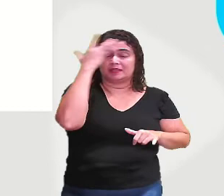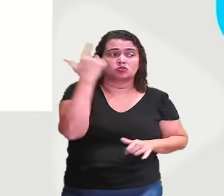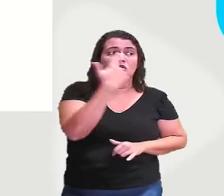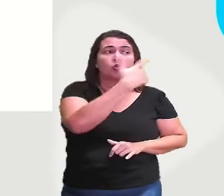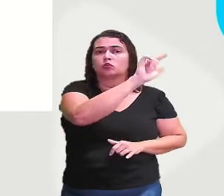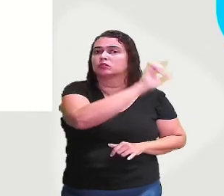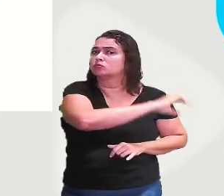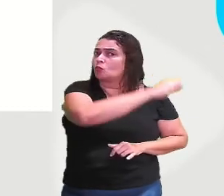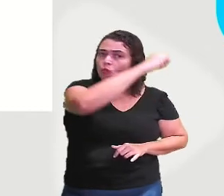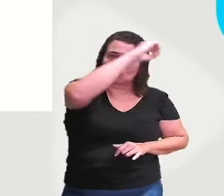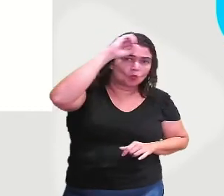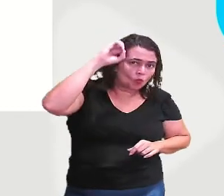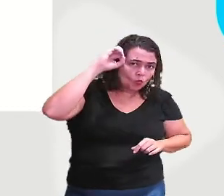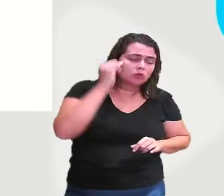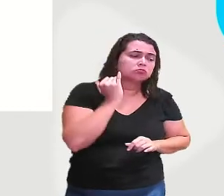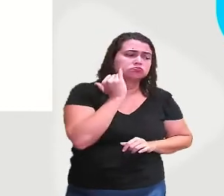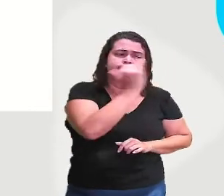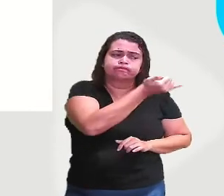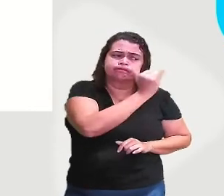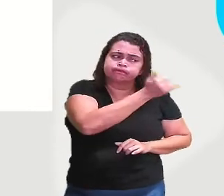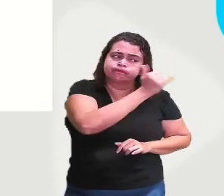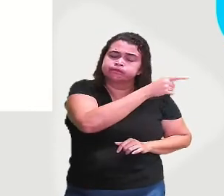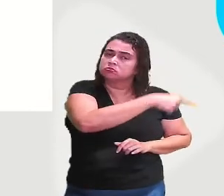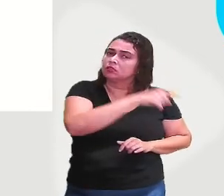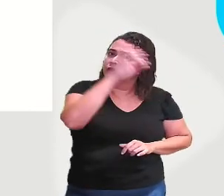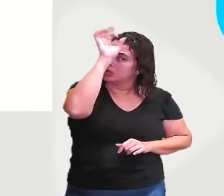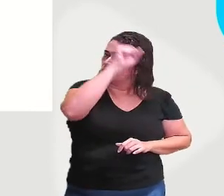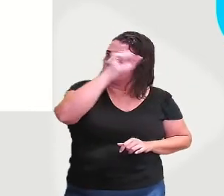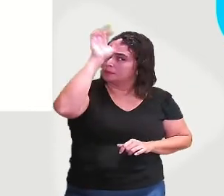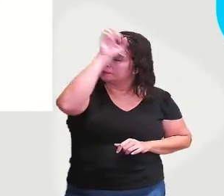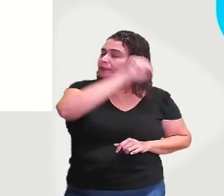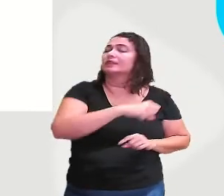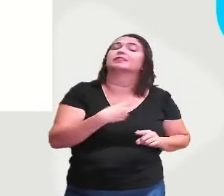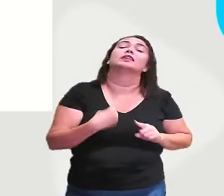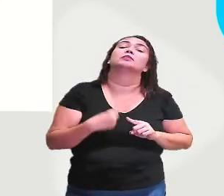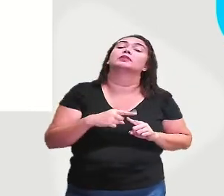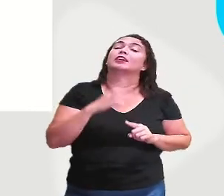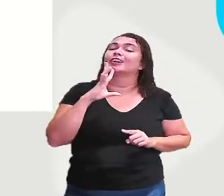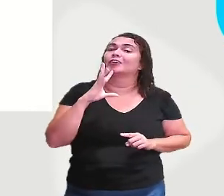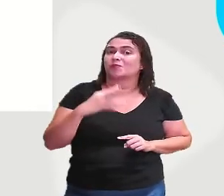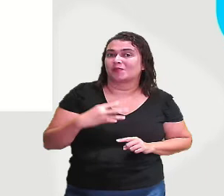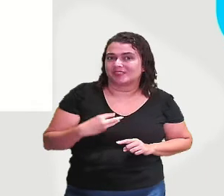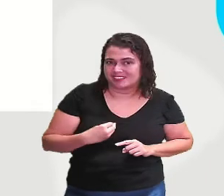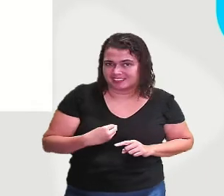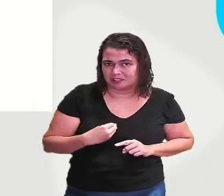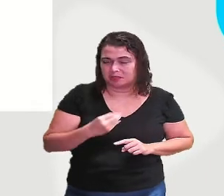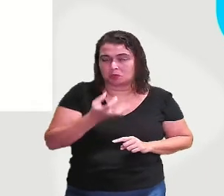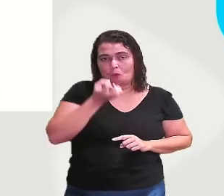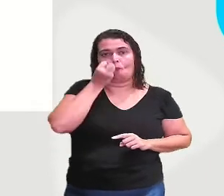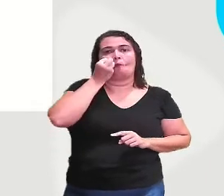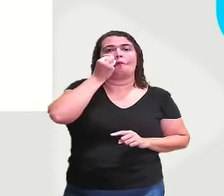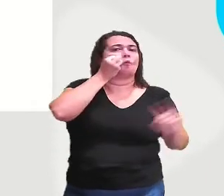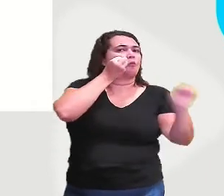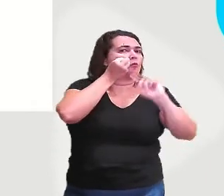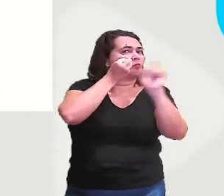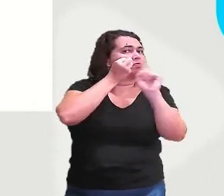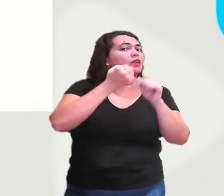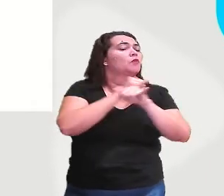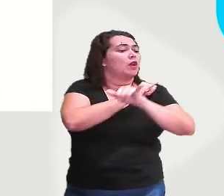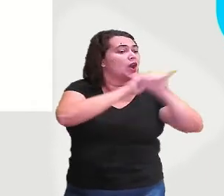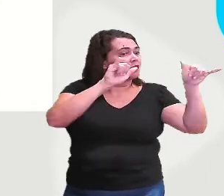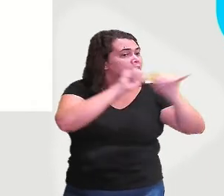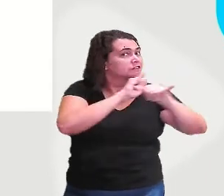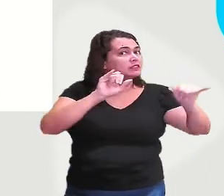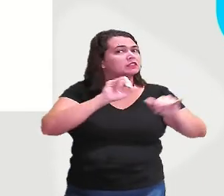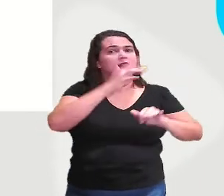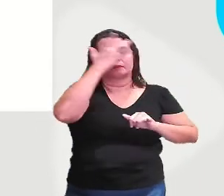tenham oportunidade de quê? De aprender sobre isso. Porque conhecimento, gente, só tem valor quando ele é repassado para as pessoas. Porque